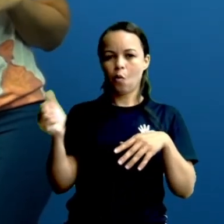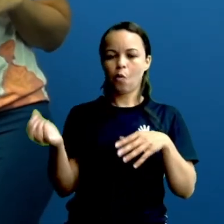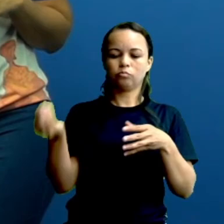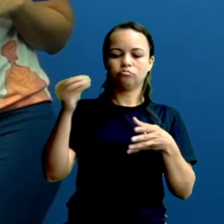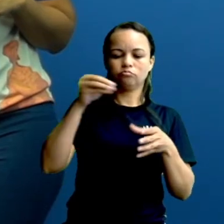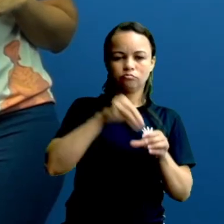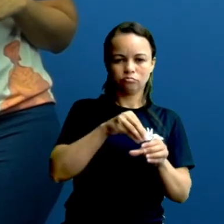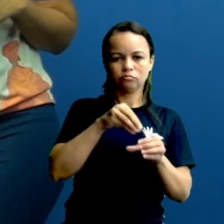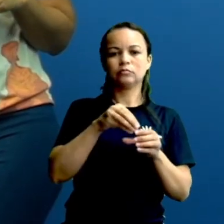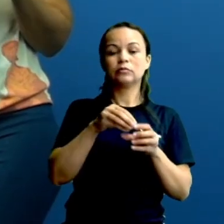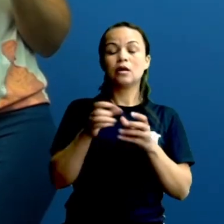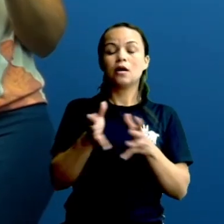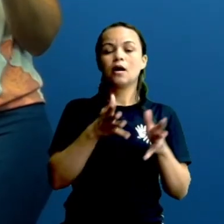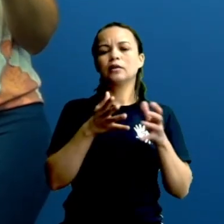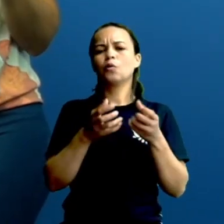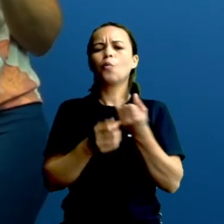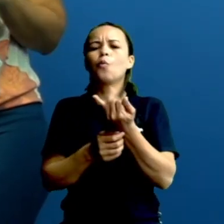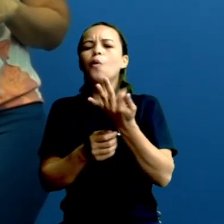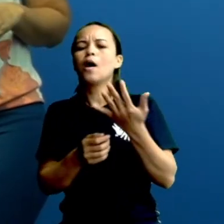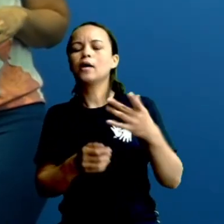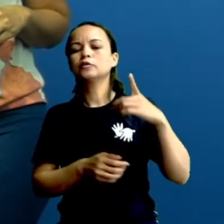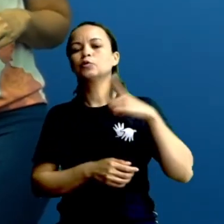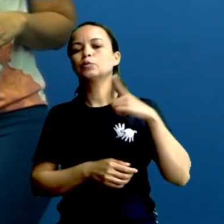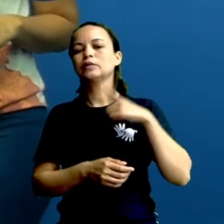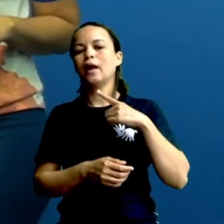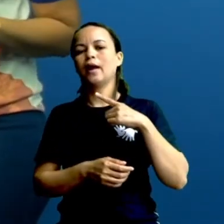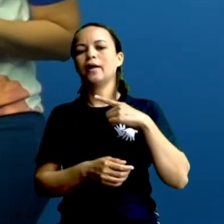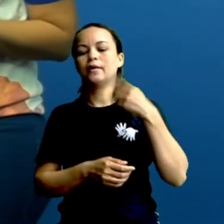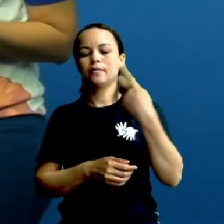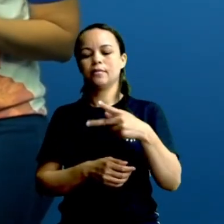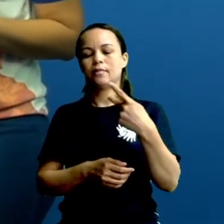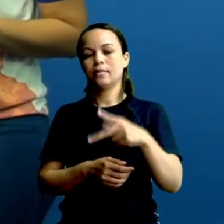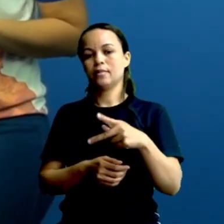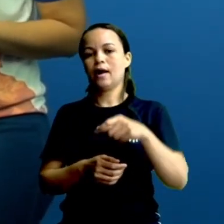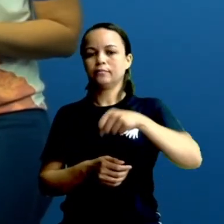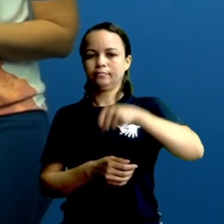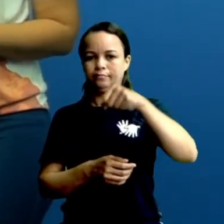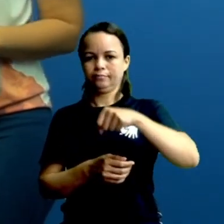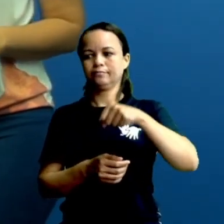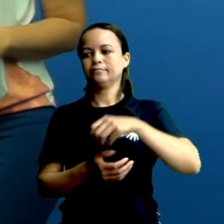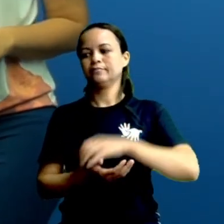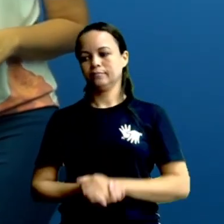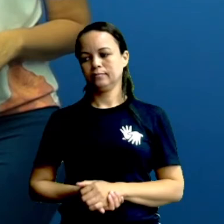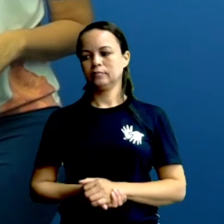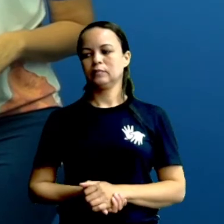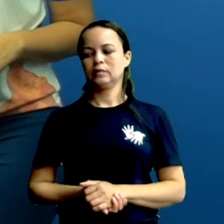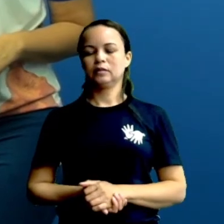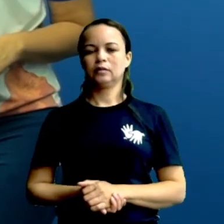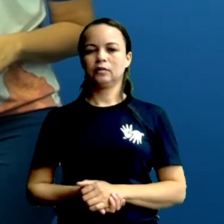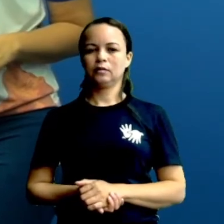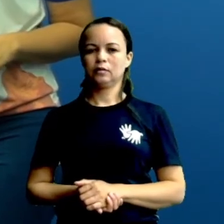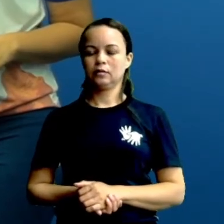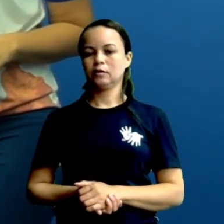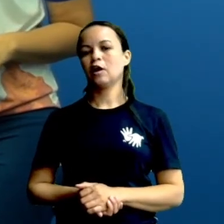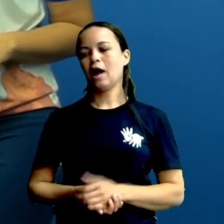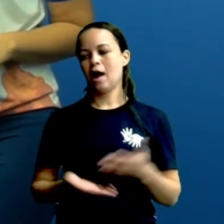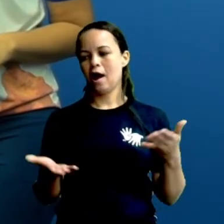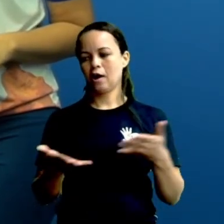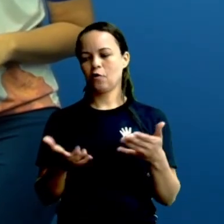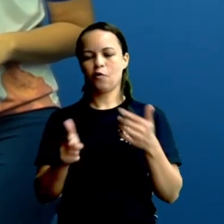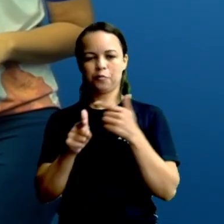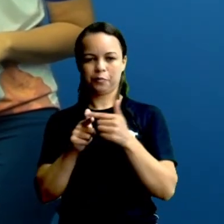há ao todo na cesta. Quantos ovos eu vou ter agora nessa cesta. Então, vamos para o